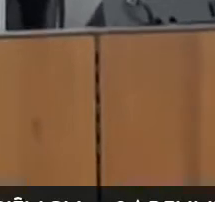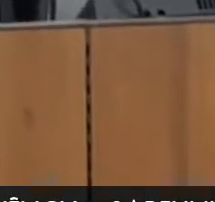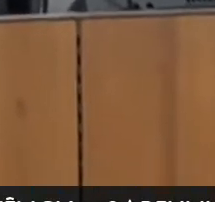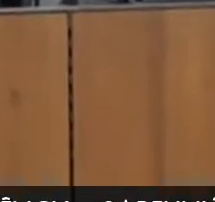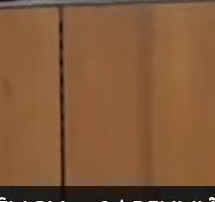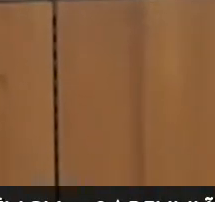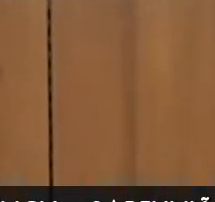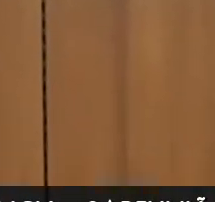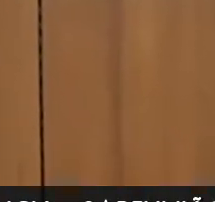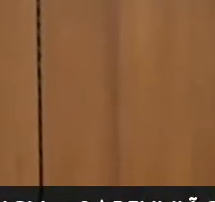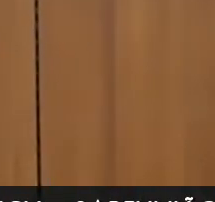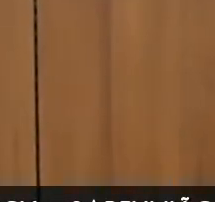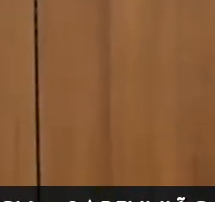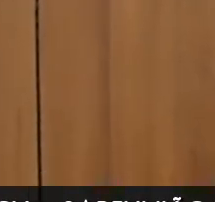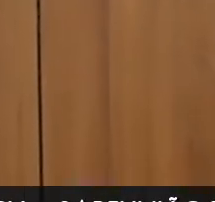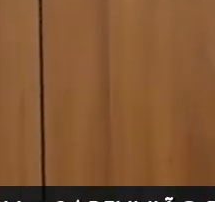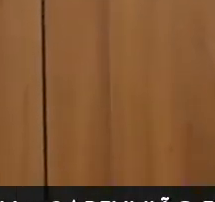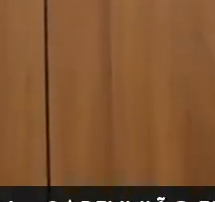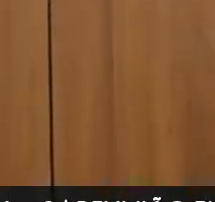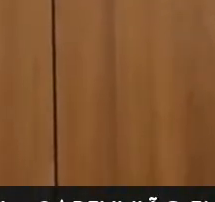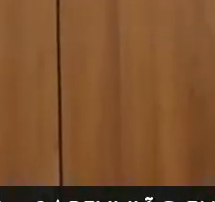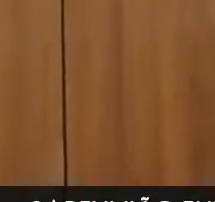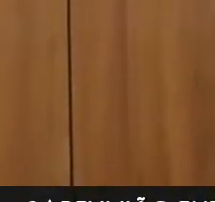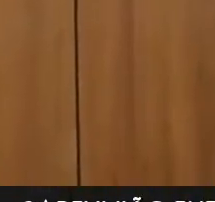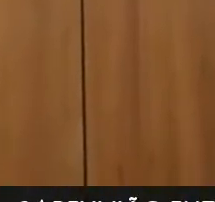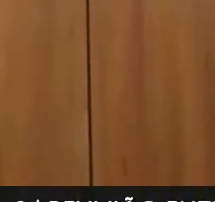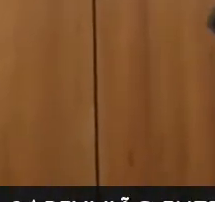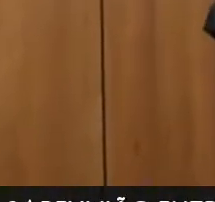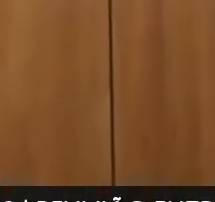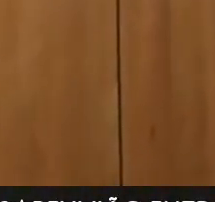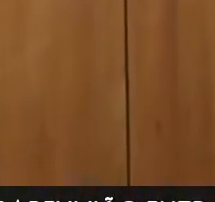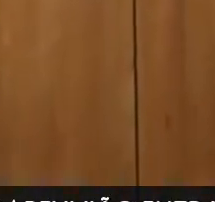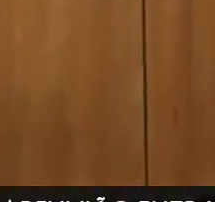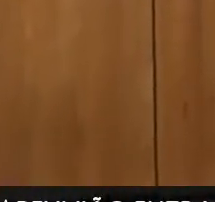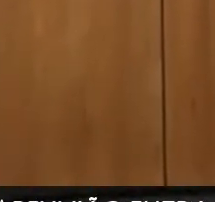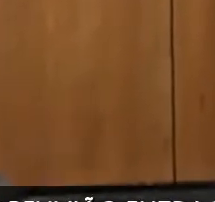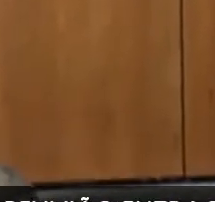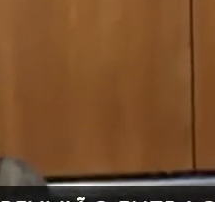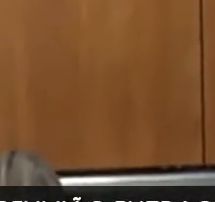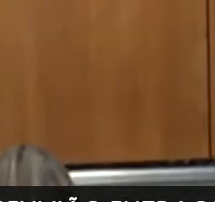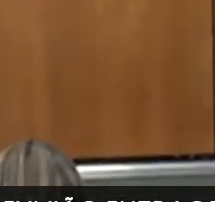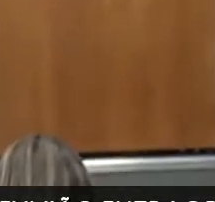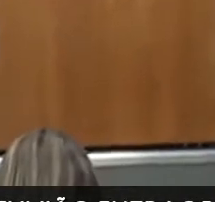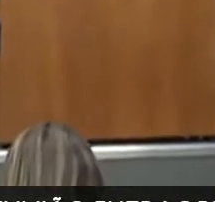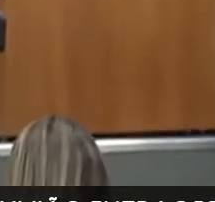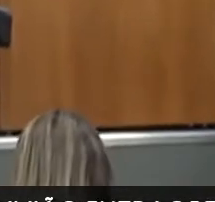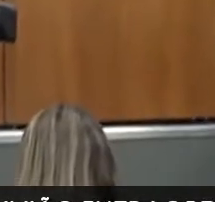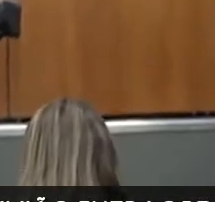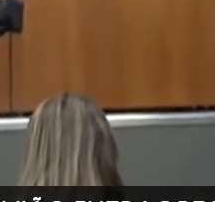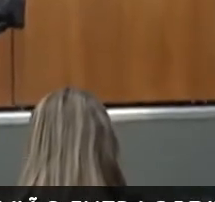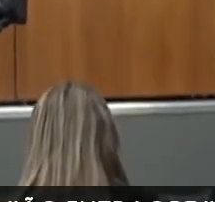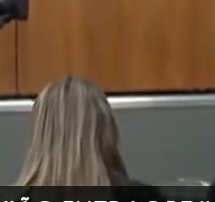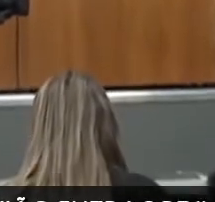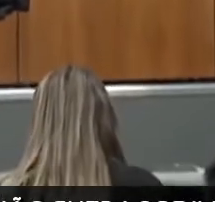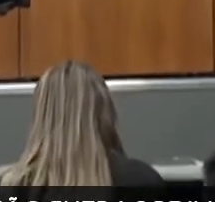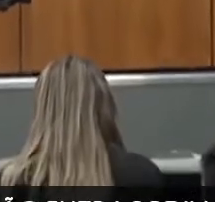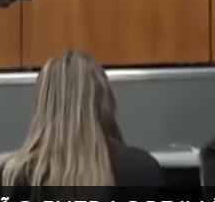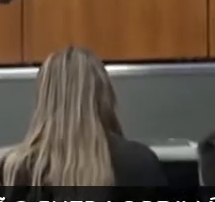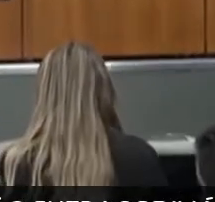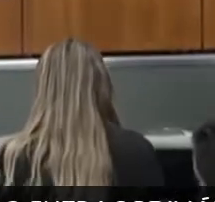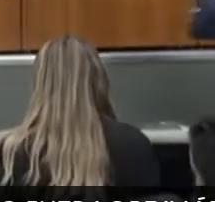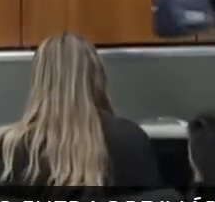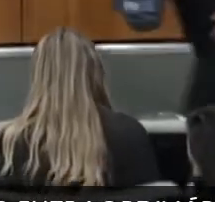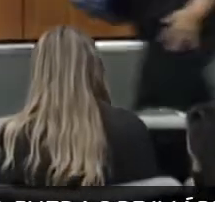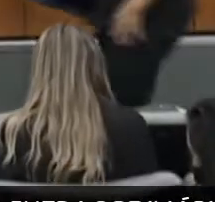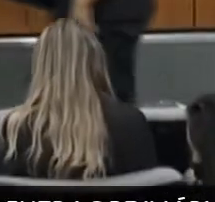Muito obrigado. Agradeço a Patrícia, que é diretora de modalidades de ensino e temáticas especiais aí da Secretaria de